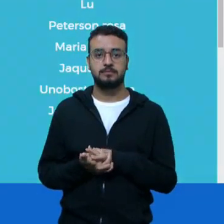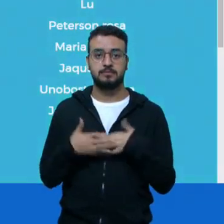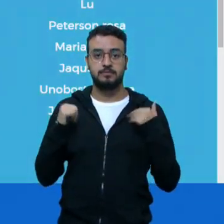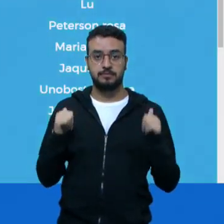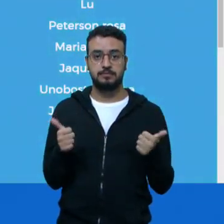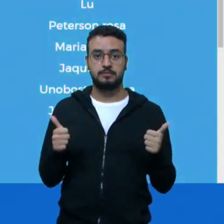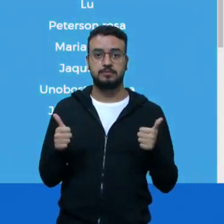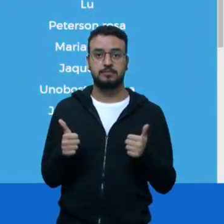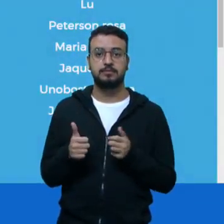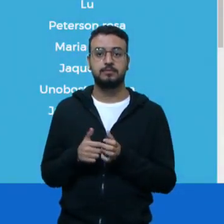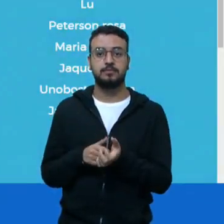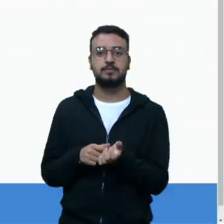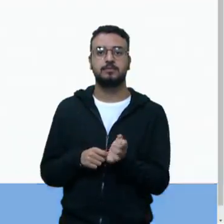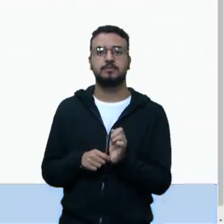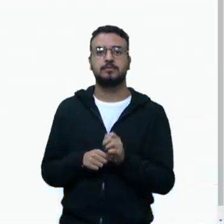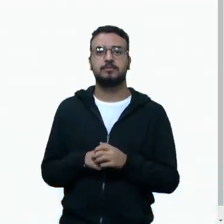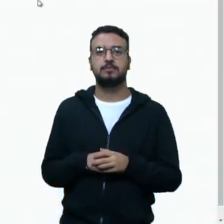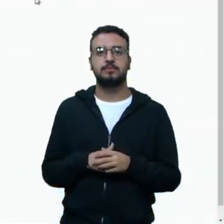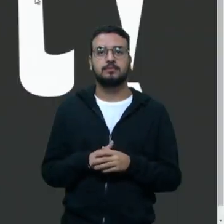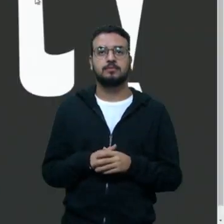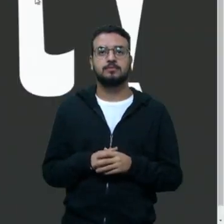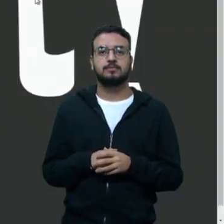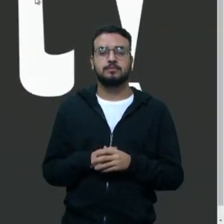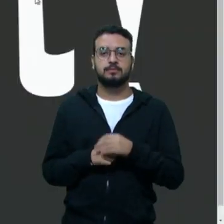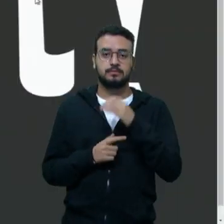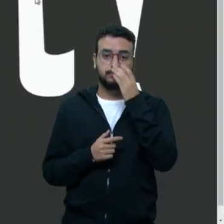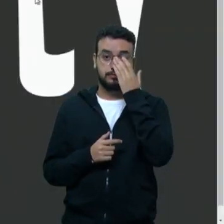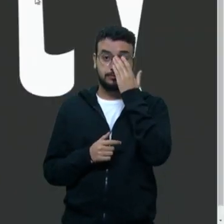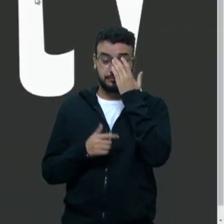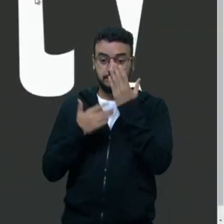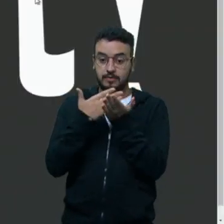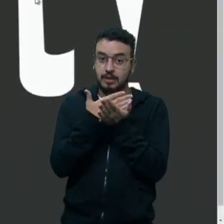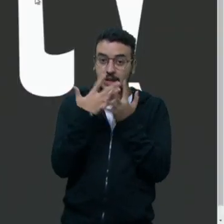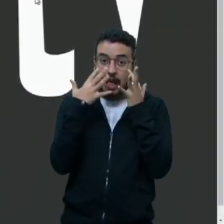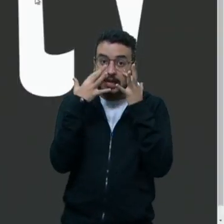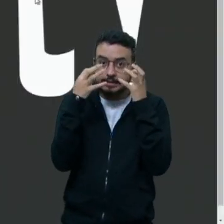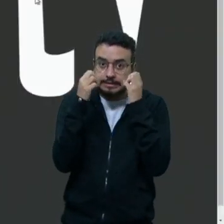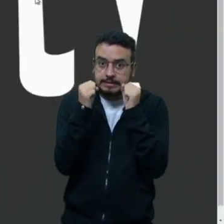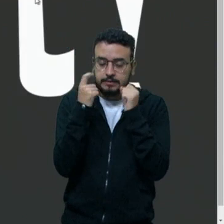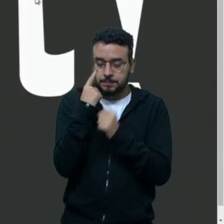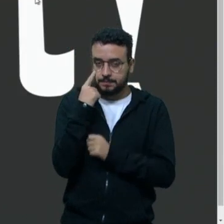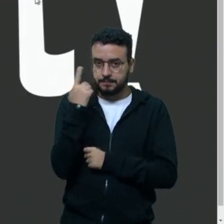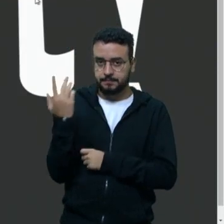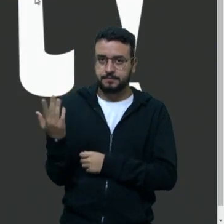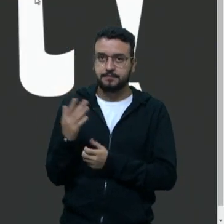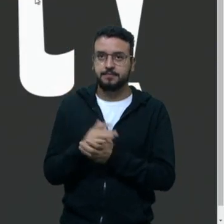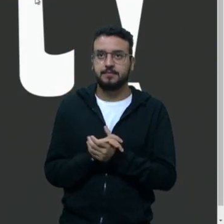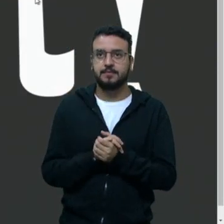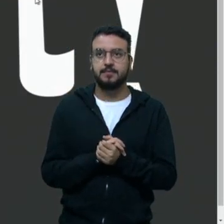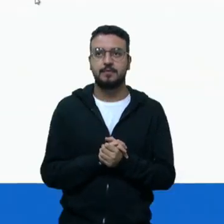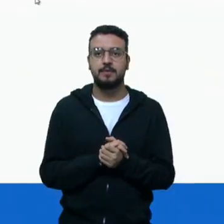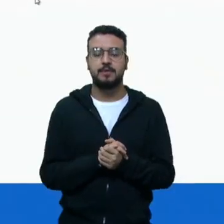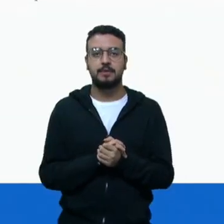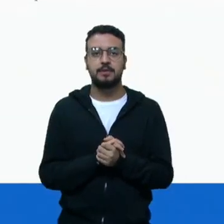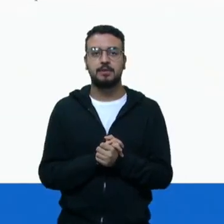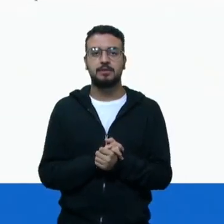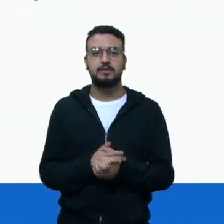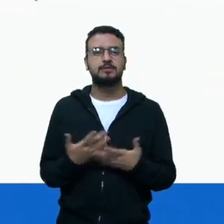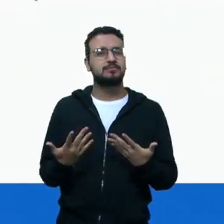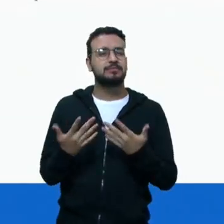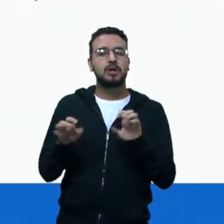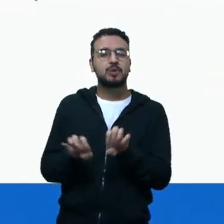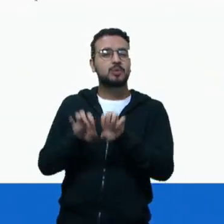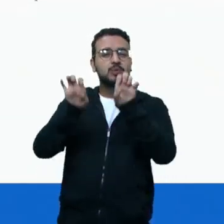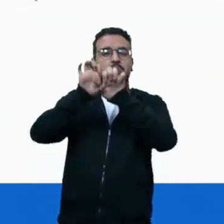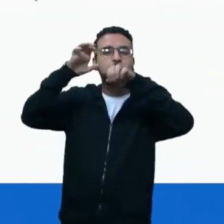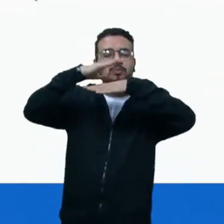Beleza? Então vamos lá. Vai começar, muita atenção. Vamos para a primeira pergunta. Qual